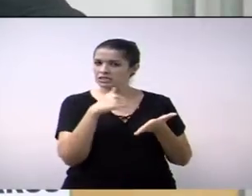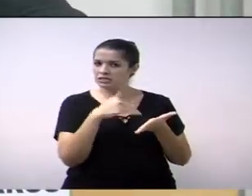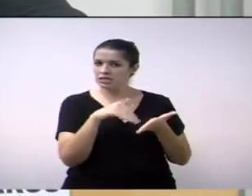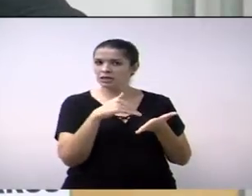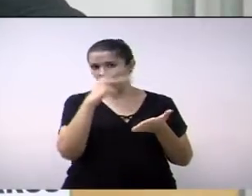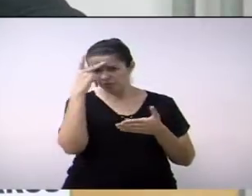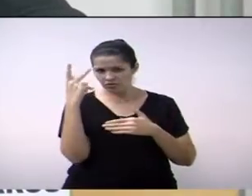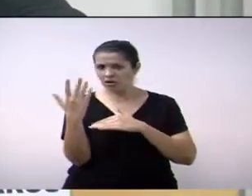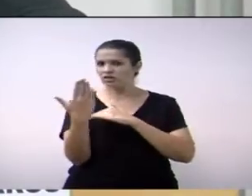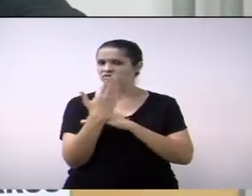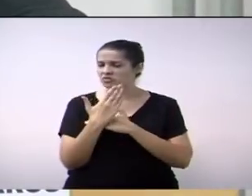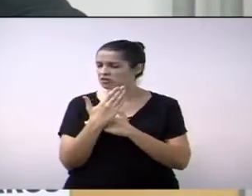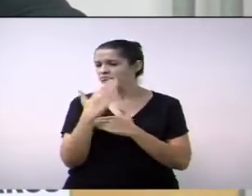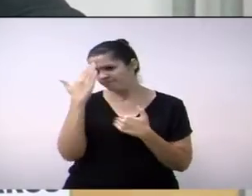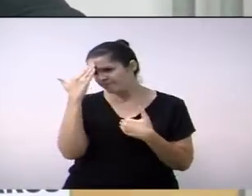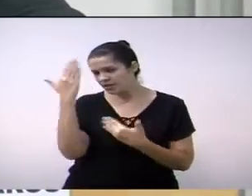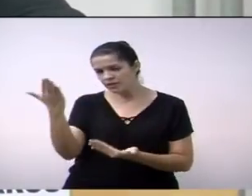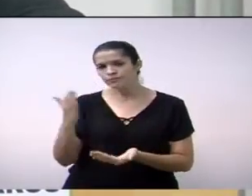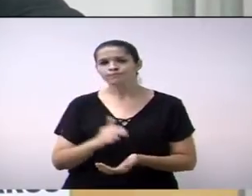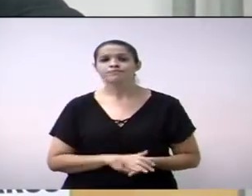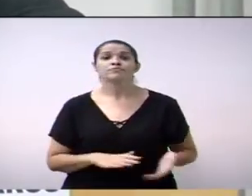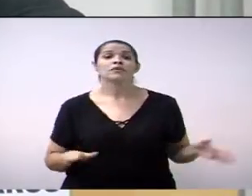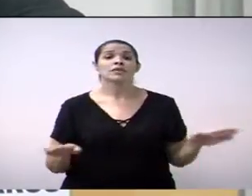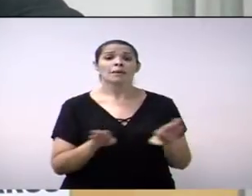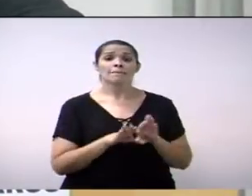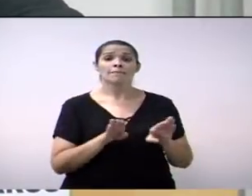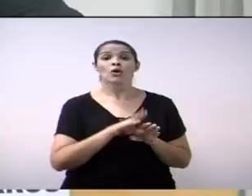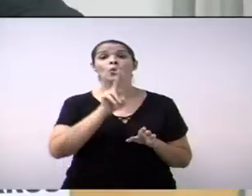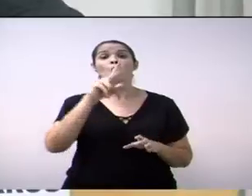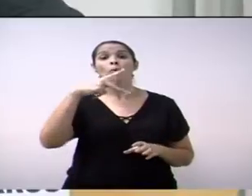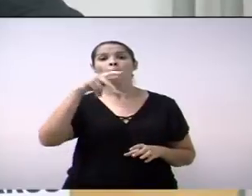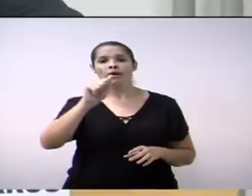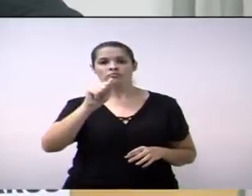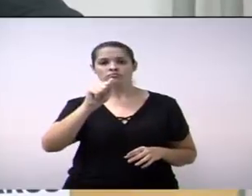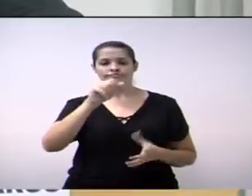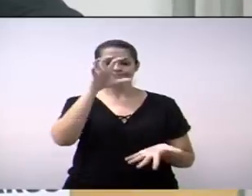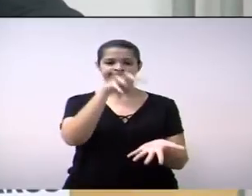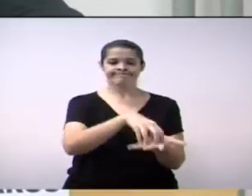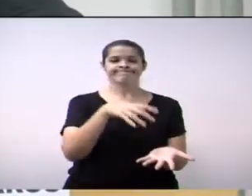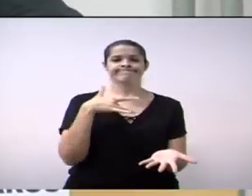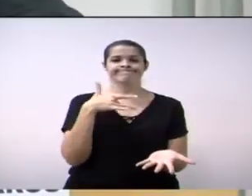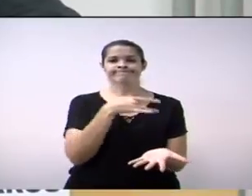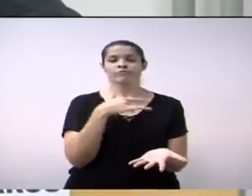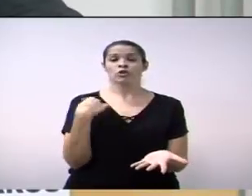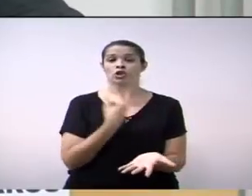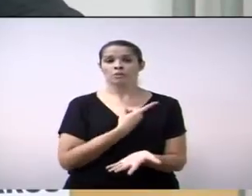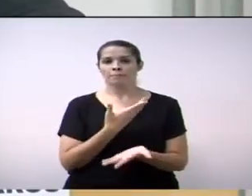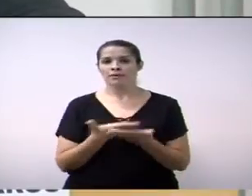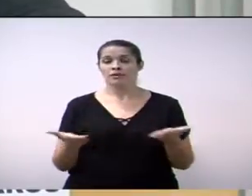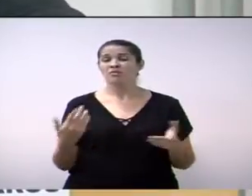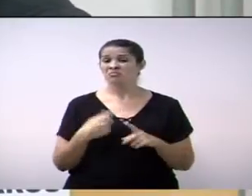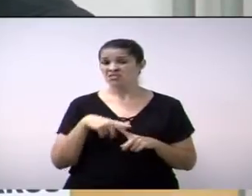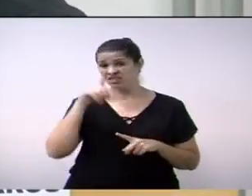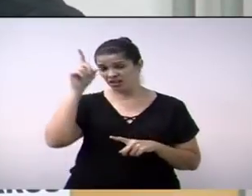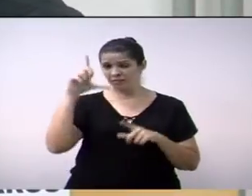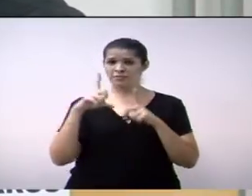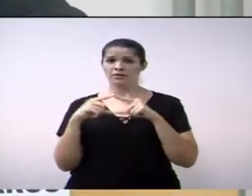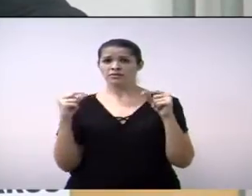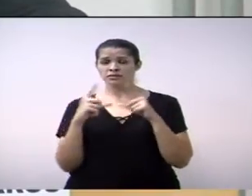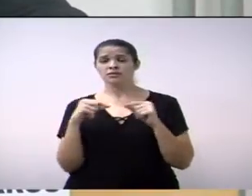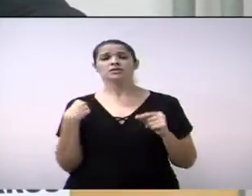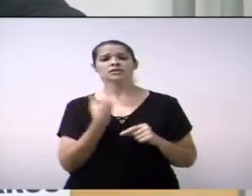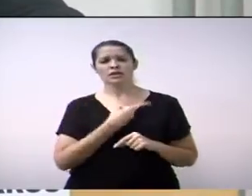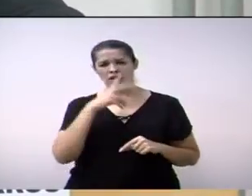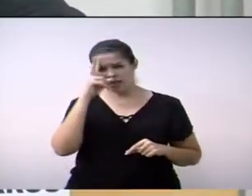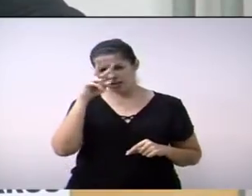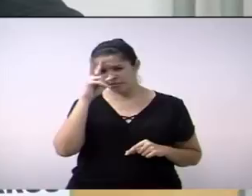recebido. Já a questão das UPAs, é muito importante dizer aqui que, lá em Brasília, nós lembramos, né, da grande divulgação